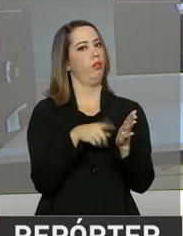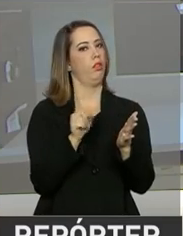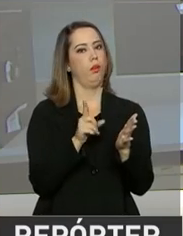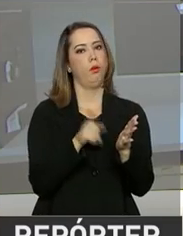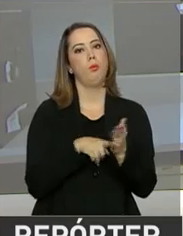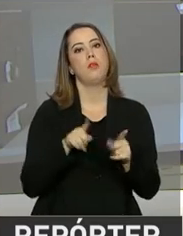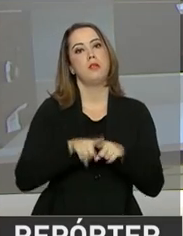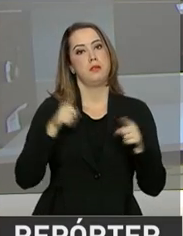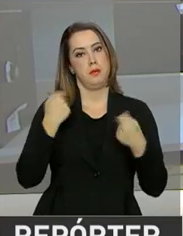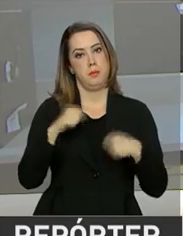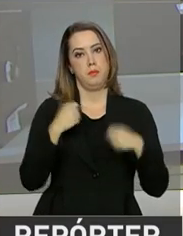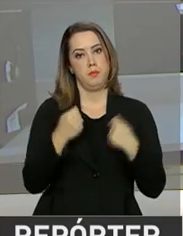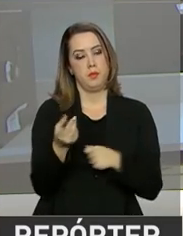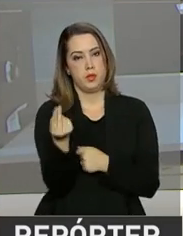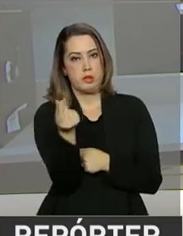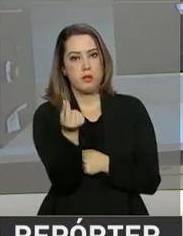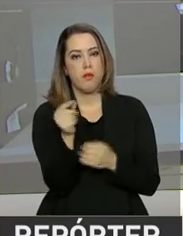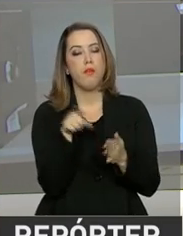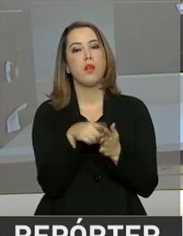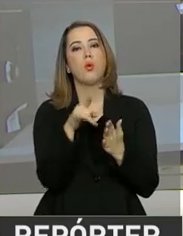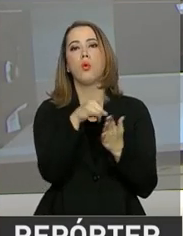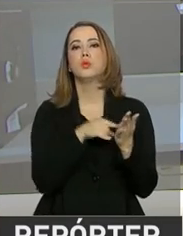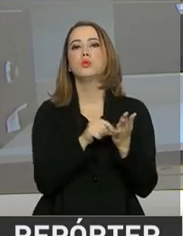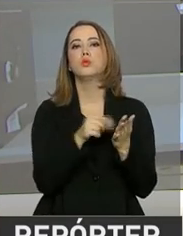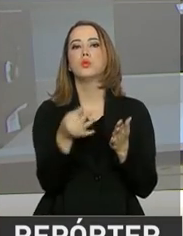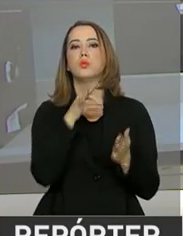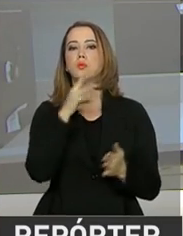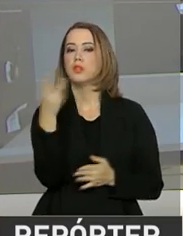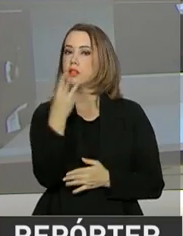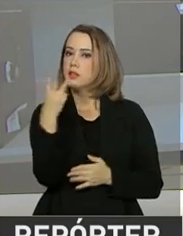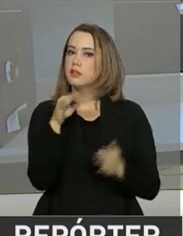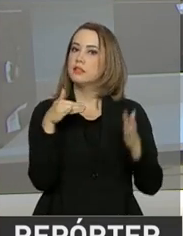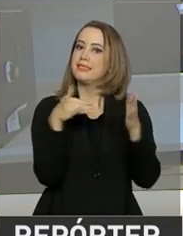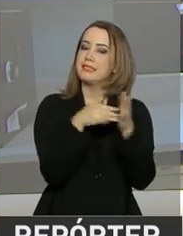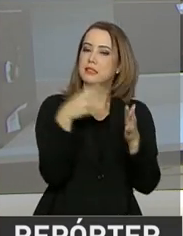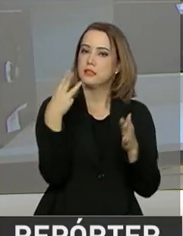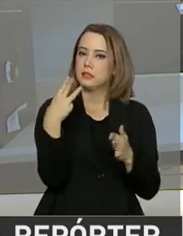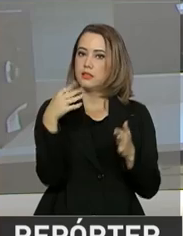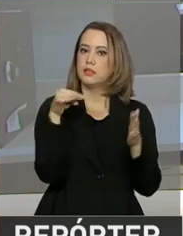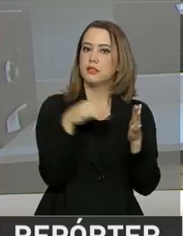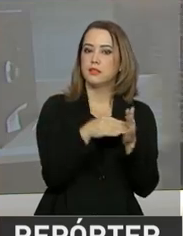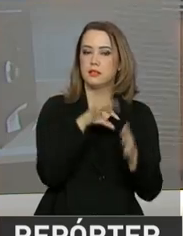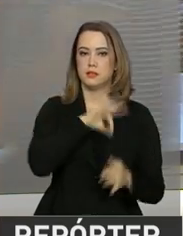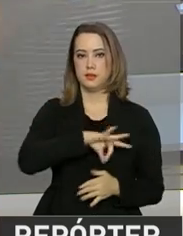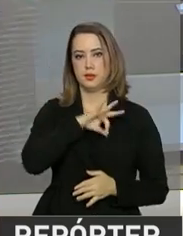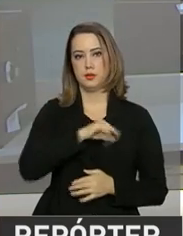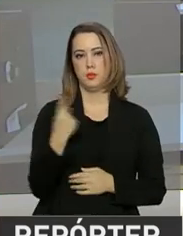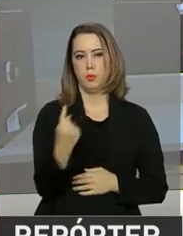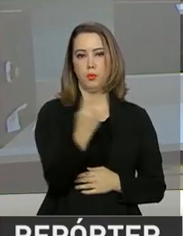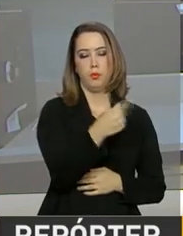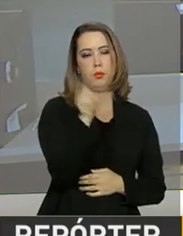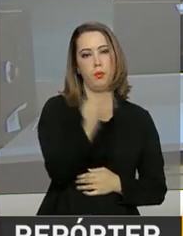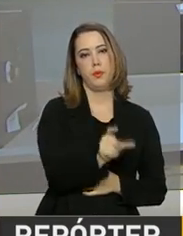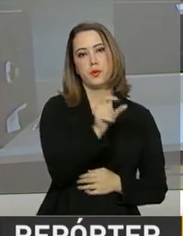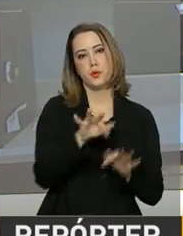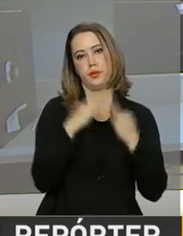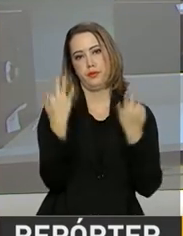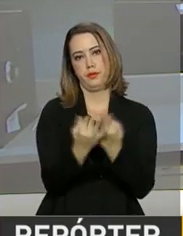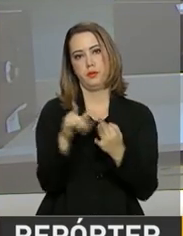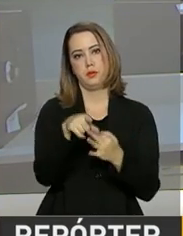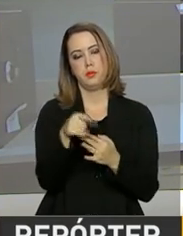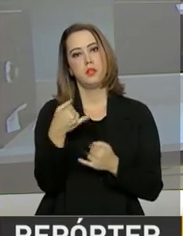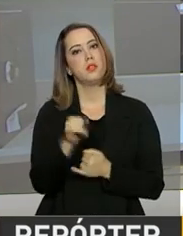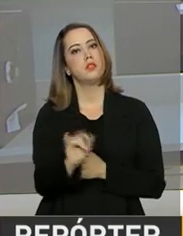necessário comprovar renda familiar mensal bruta de até três salários mínimos por pessoa aqueles que não forem selecionados vão ser